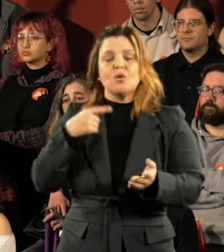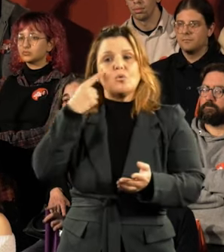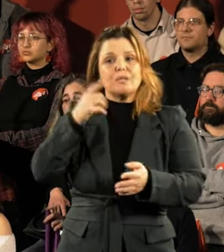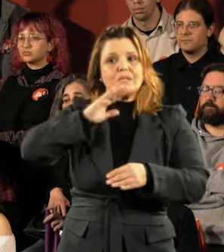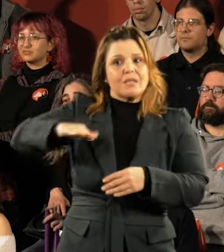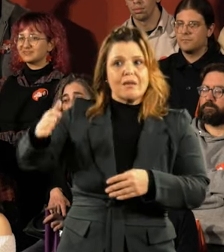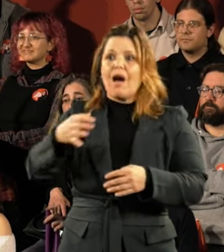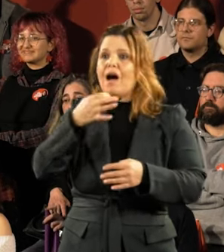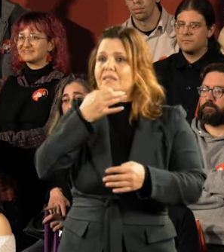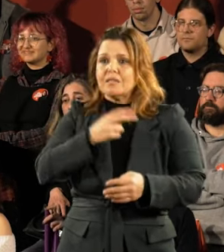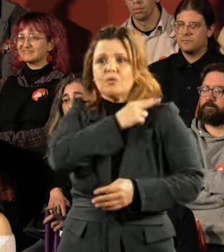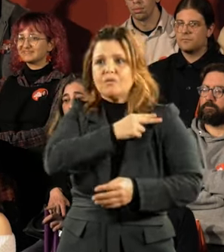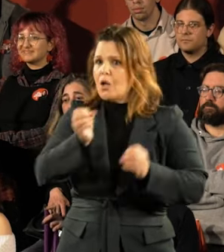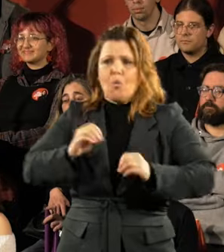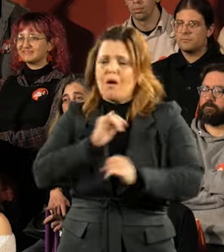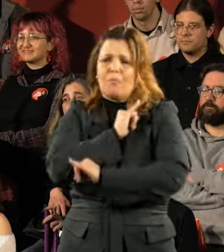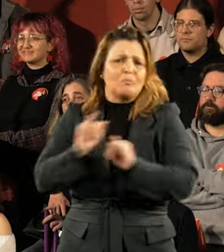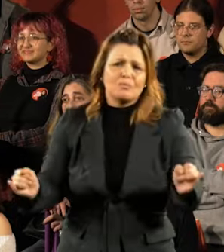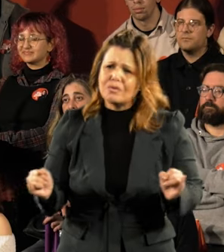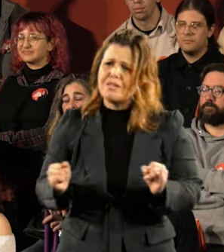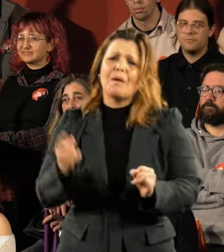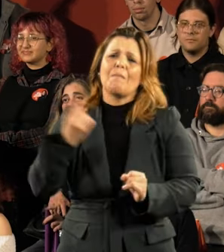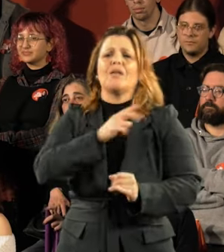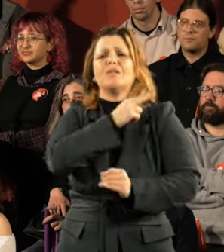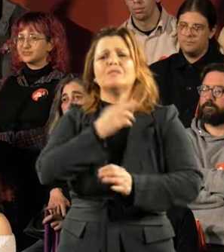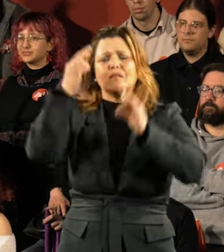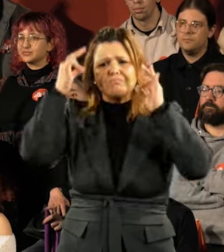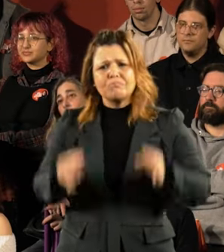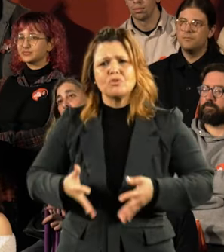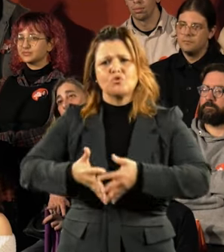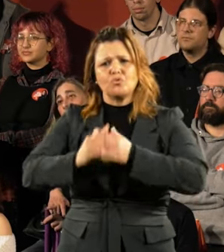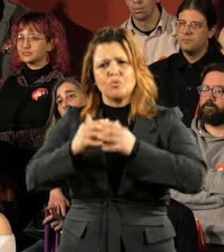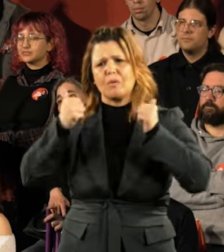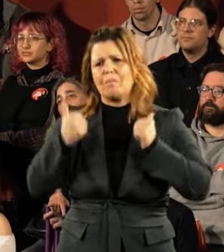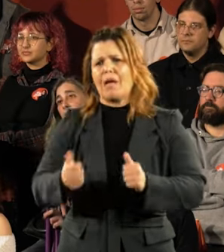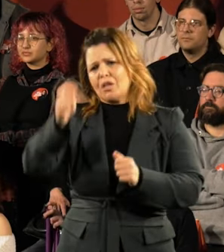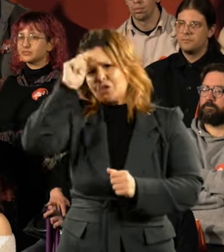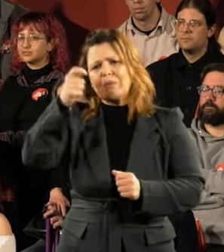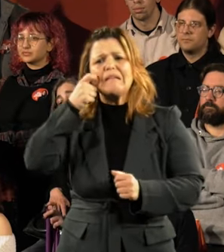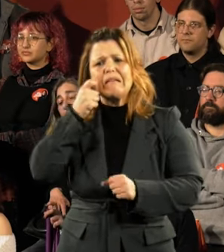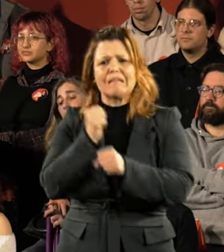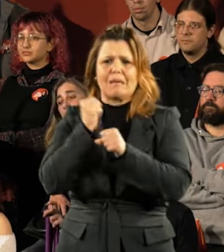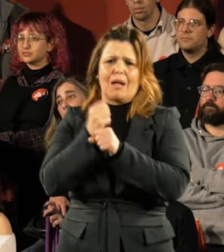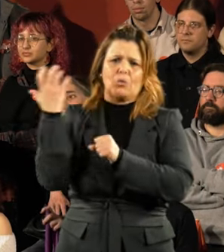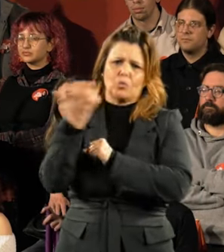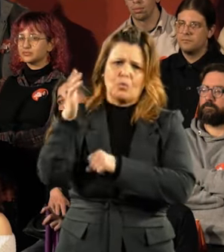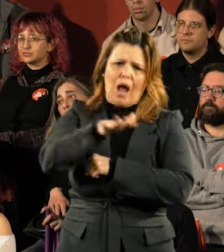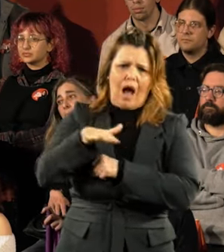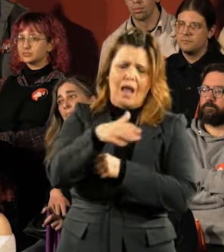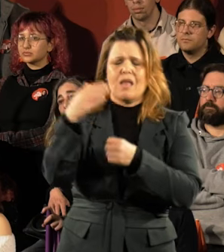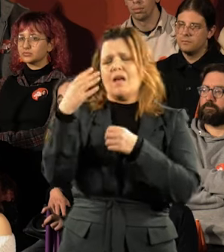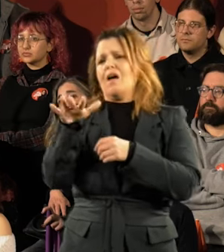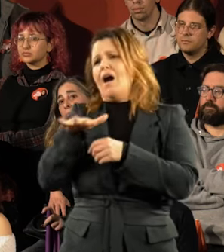sem instituições de ensino superior robustas não há respeito por quem trabalha na cultura na